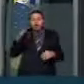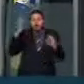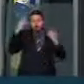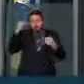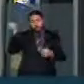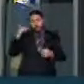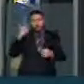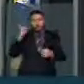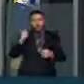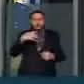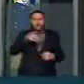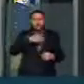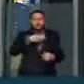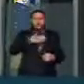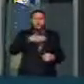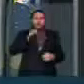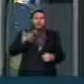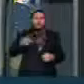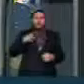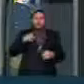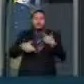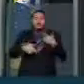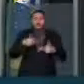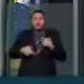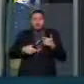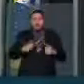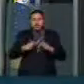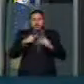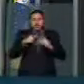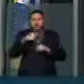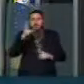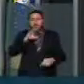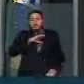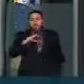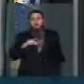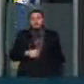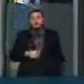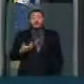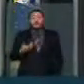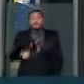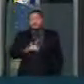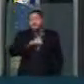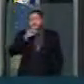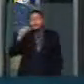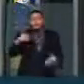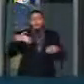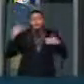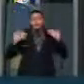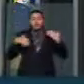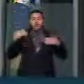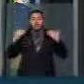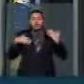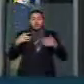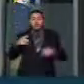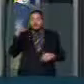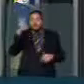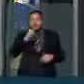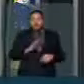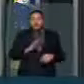e muito querida de todos os baianos que acompanham o seu trabalho na Igreja Católica. Será um dia de muita alegria para o povo